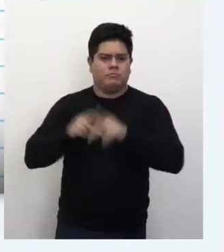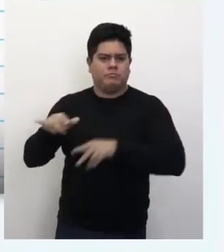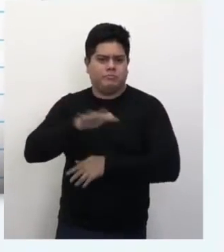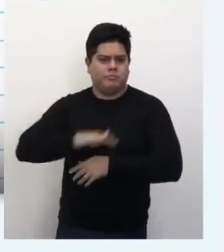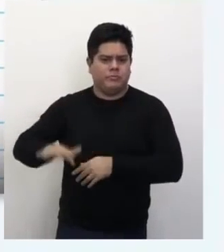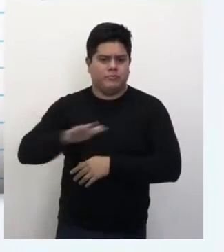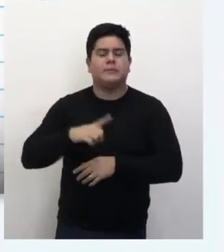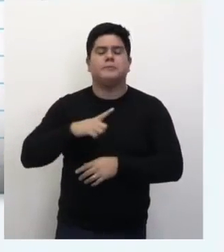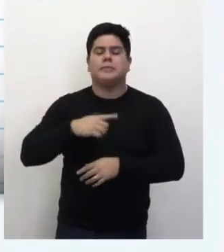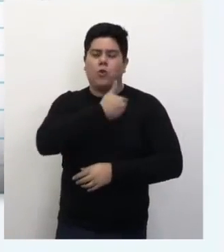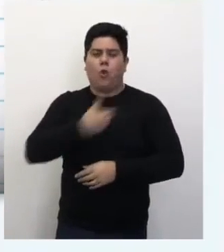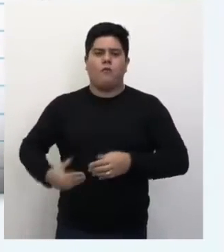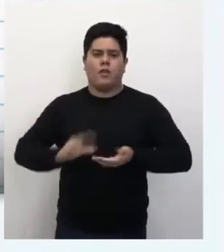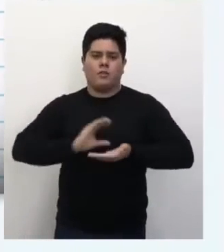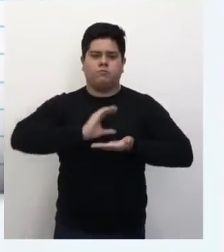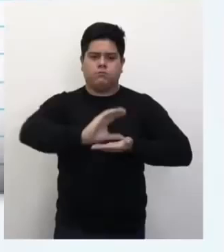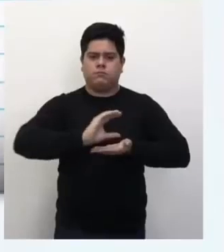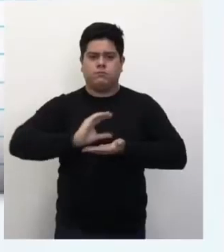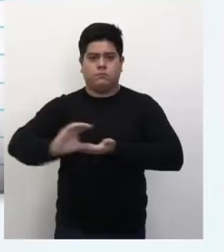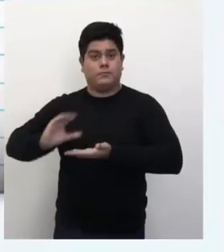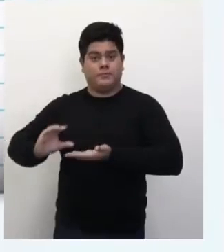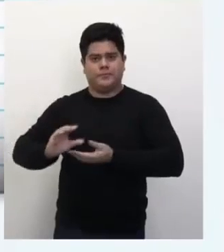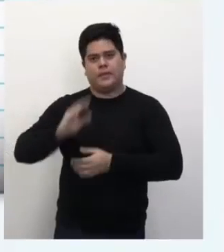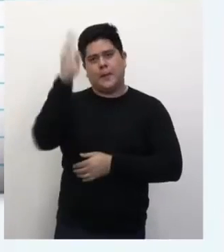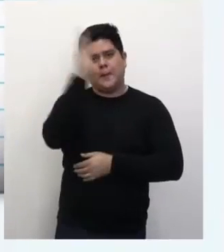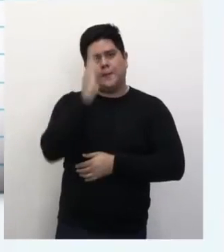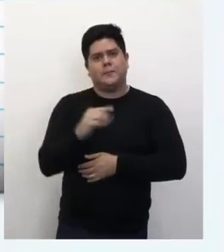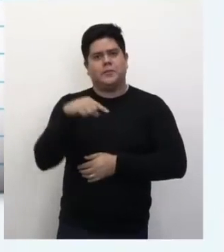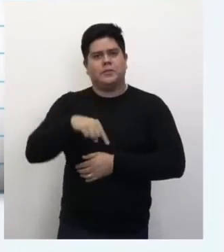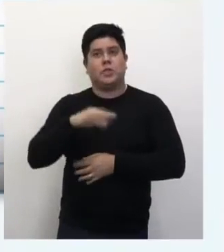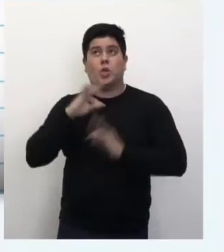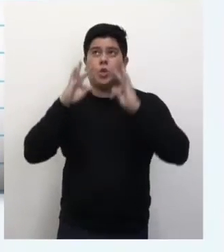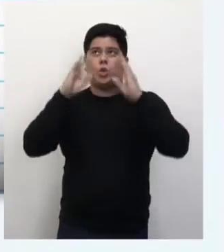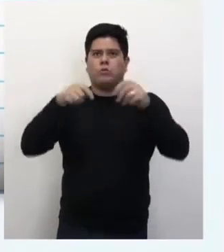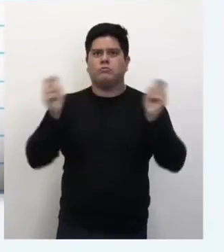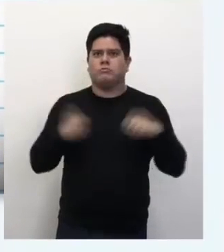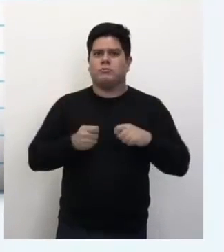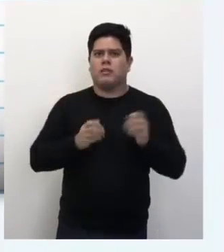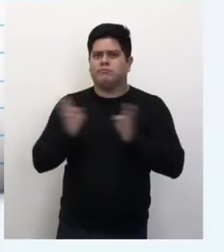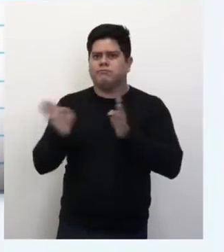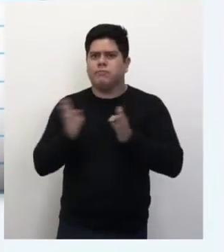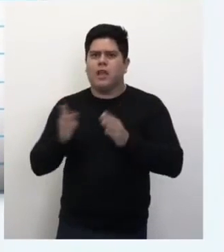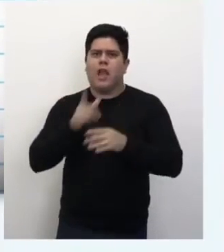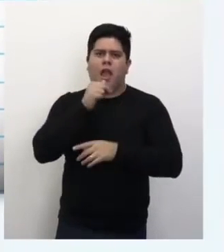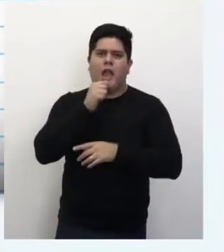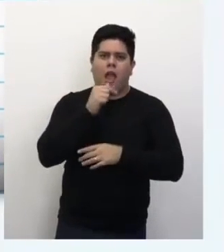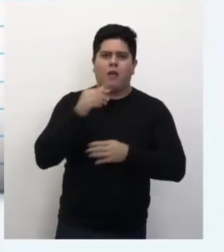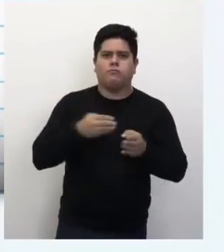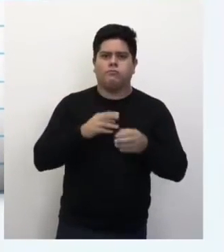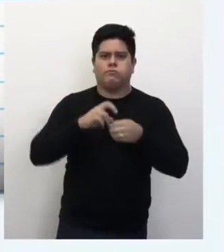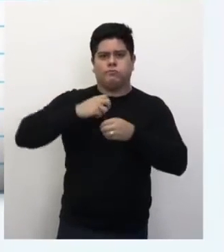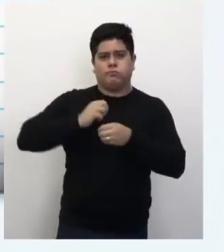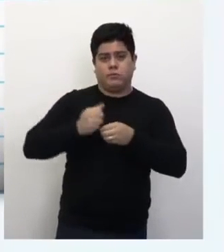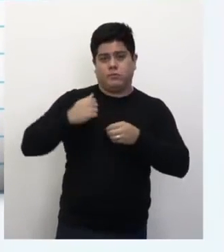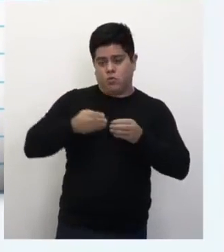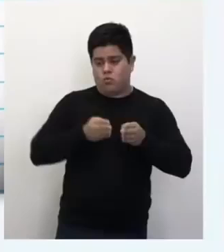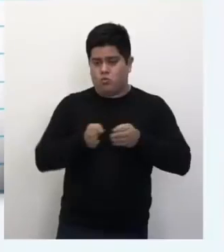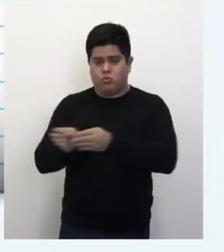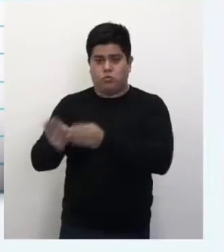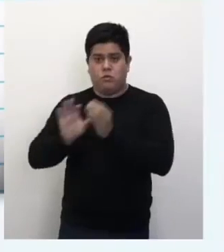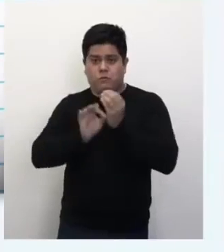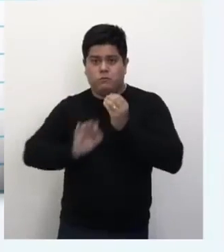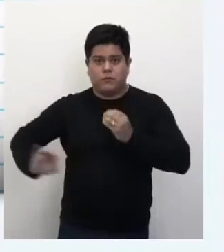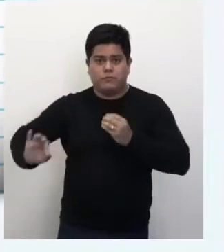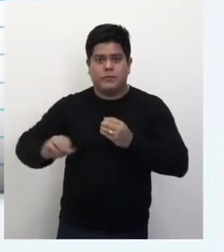investimentos públicos e privados. No Brasil, para que todos tenham acesso aos serviços de água e de esgoto, será preciso investir mais de 300